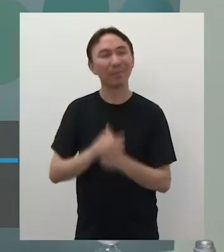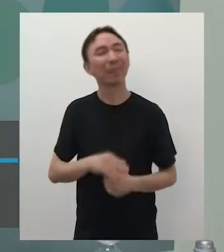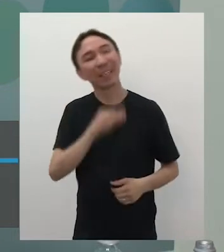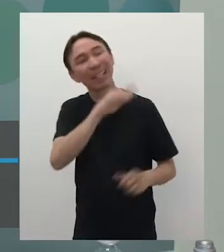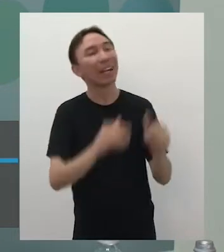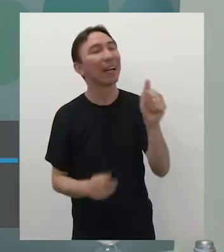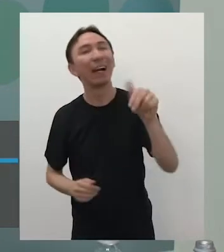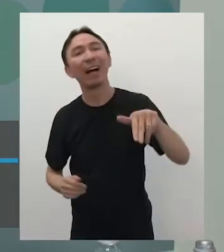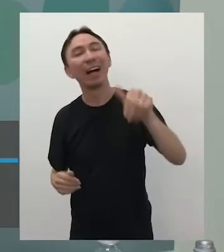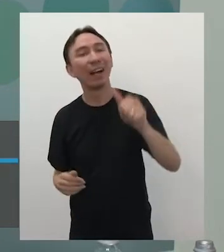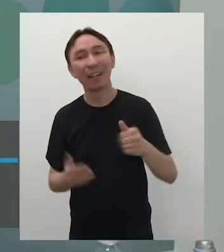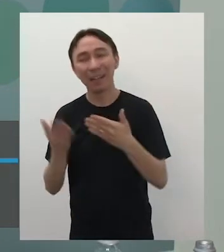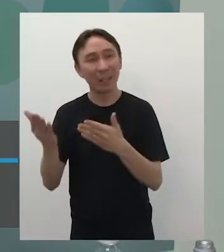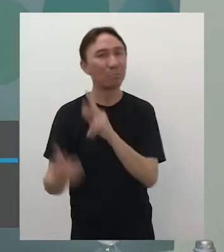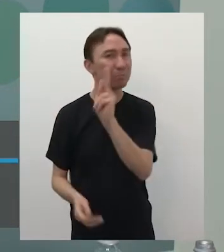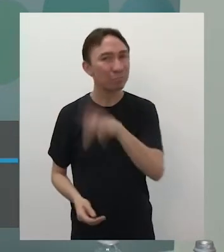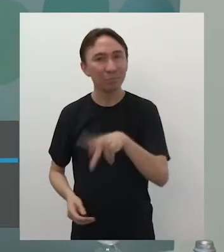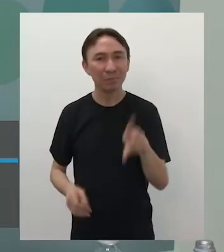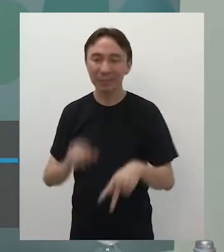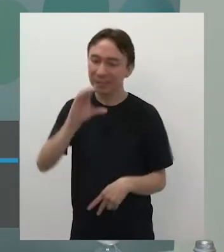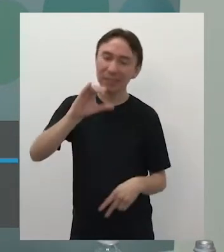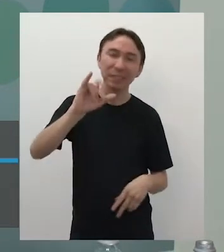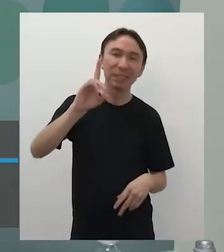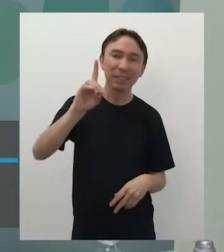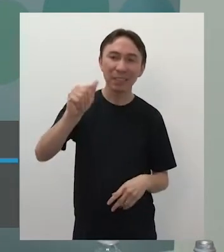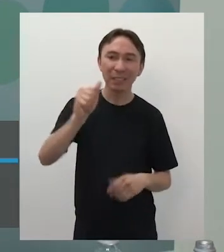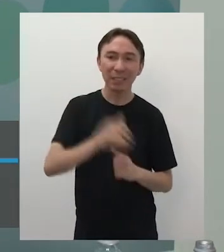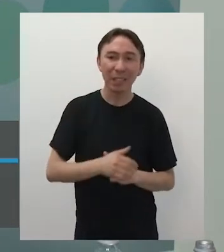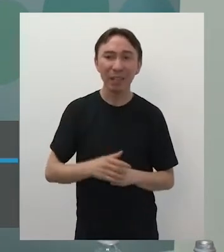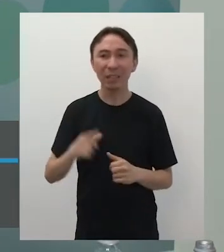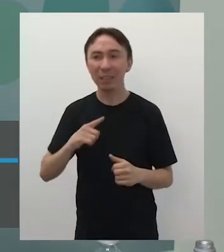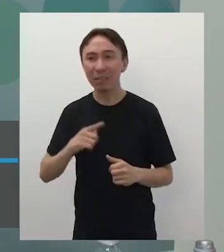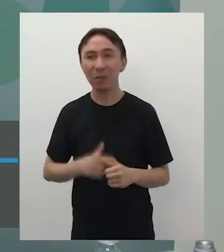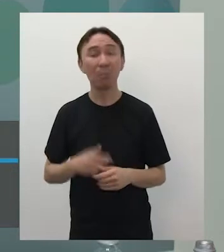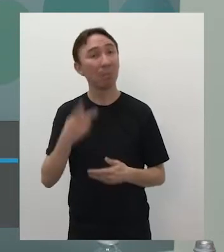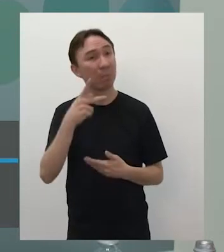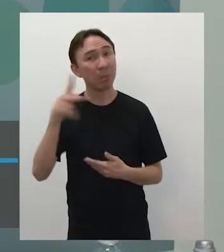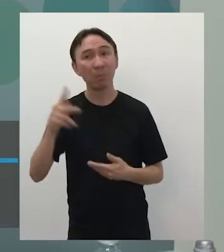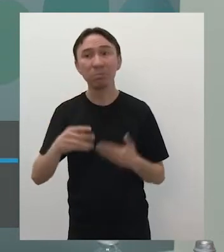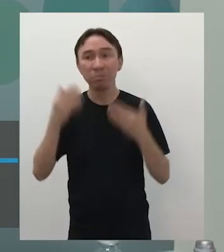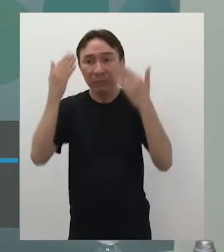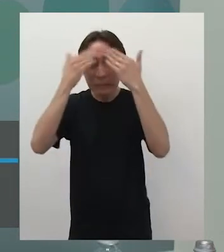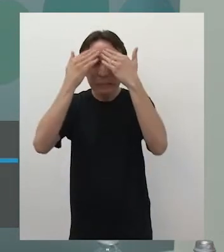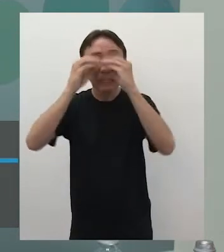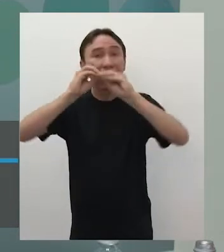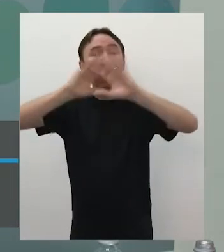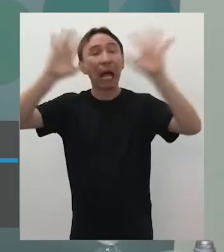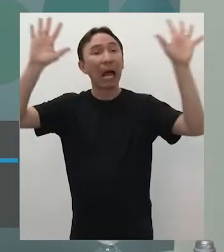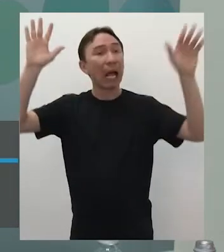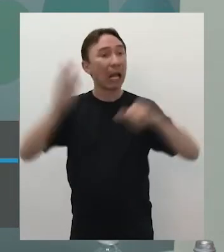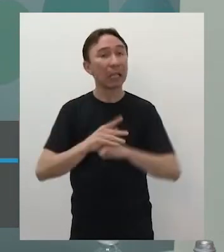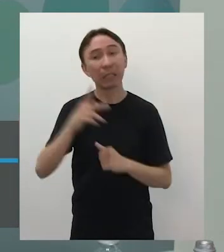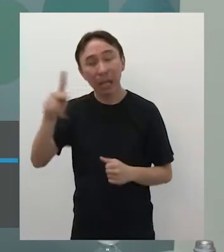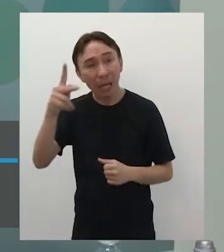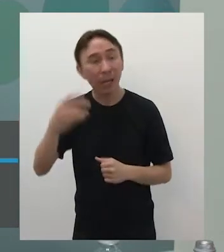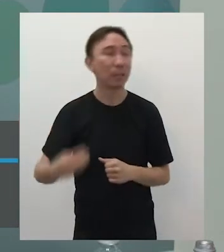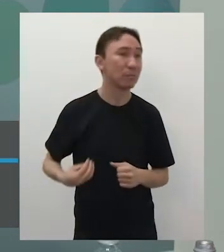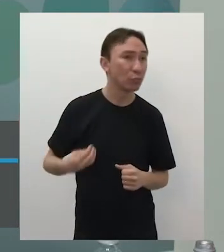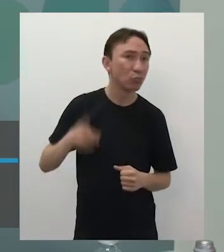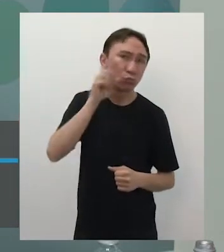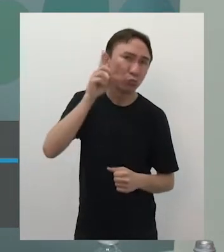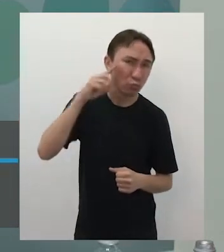agradecer, né? Agradecer ao Henrique, depois eu converso com ele, que ele me indicou, e as meninas